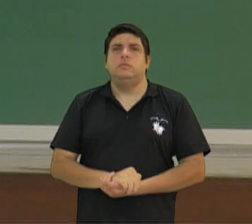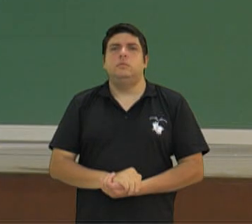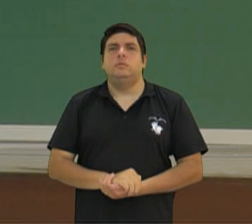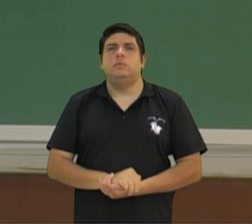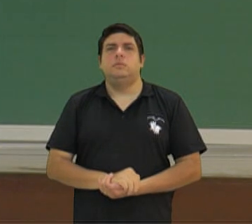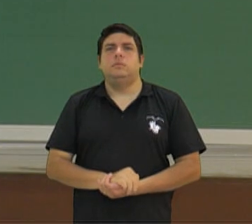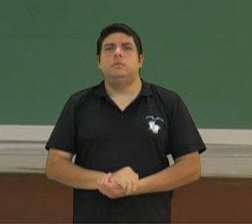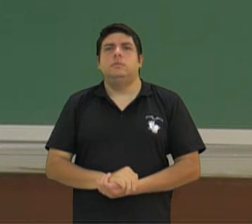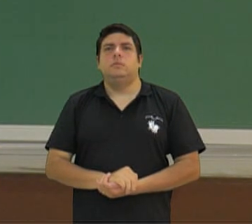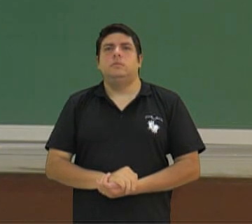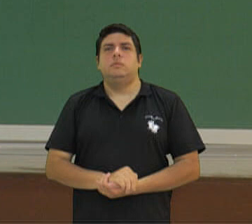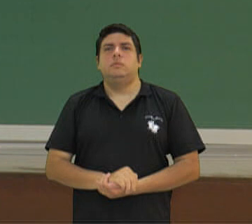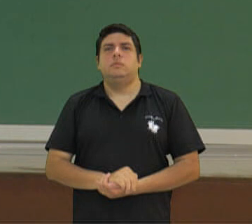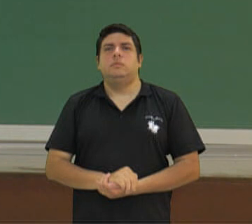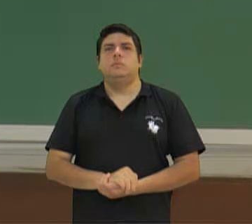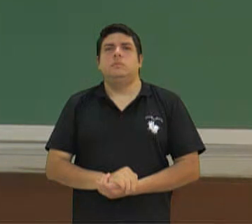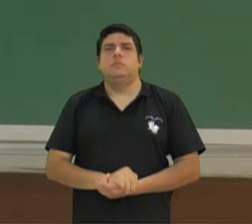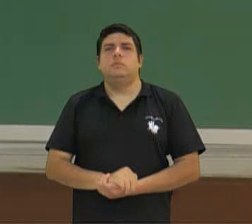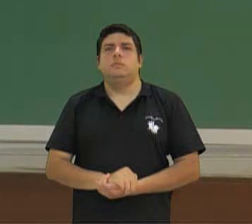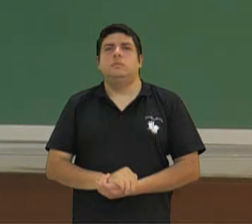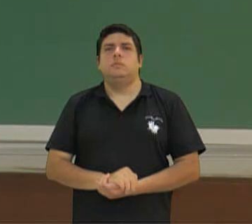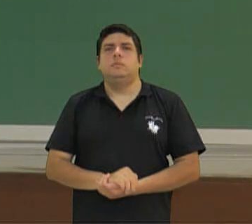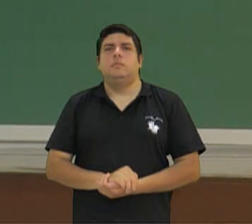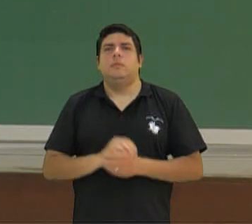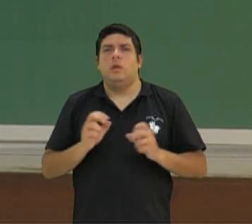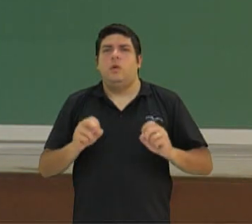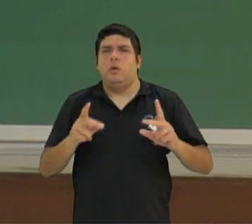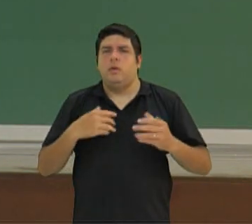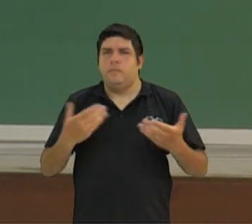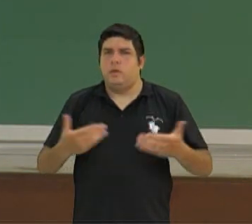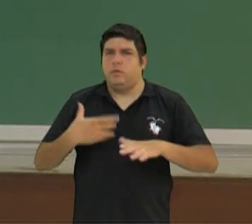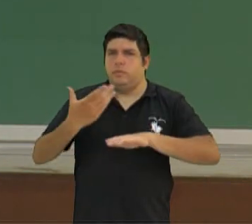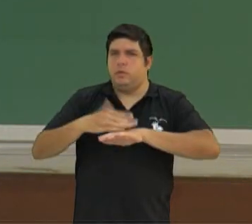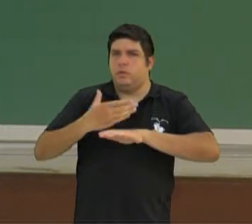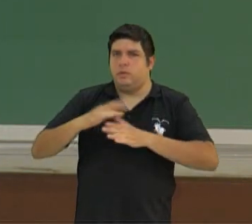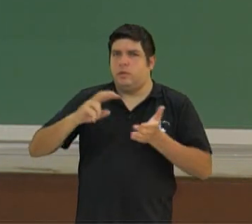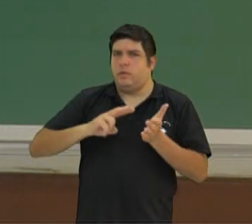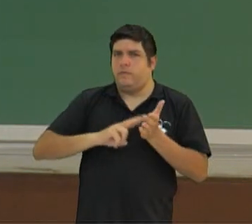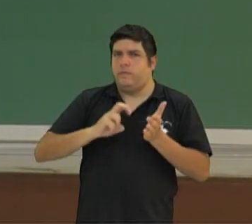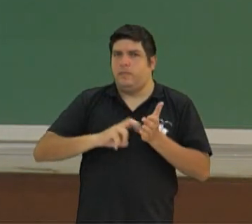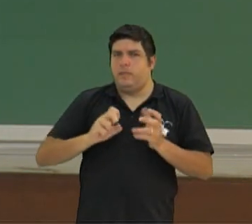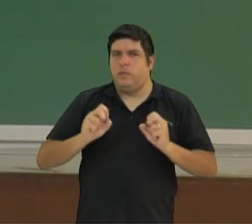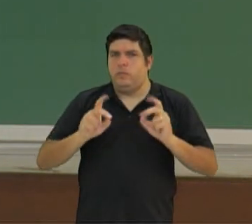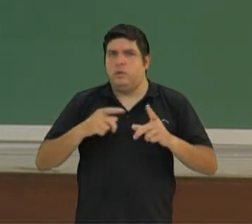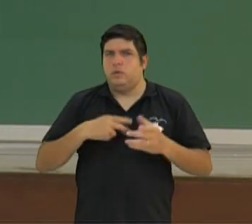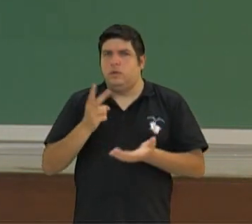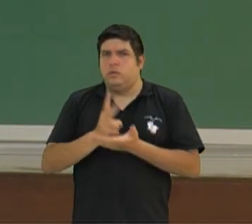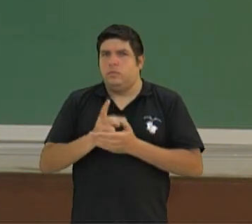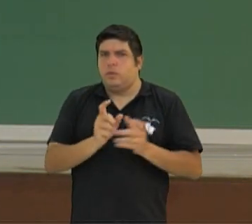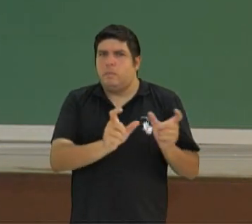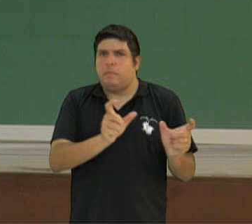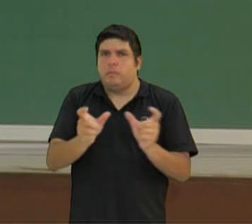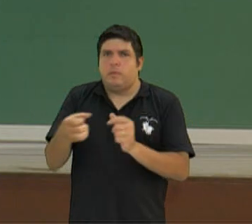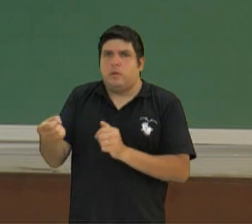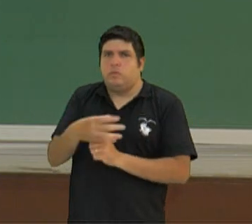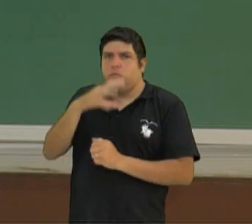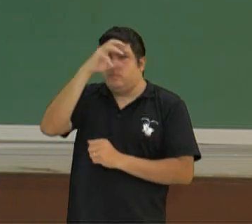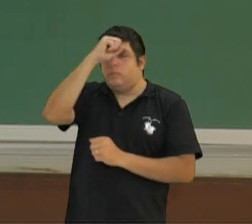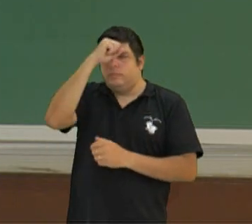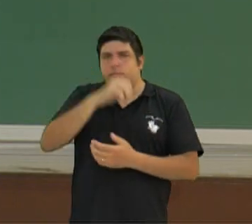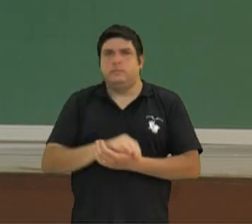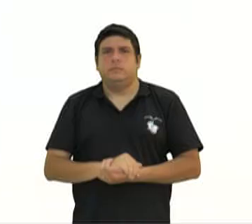Ok? Beleza. Vamos praticar um pouco de vocabulário agora, ok, gente? Então, sempre ampliando o nosso vocabulário. Então, olha só. Number